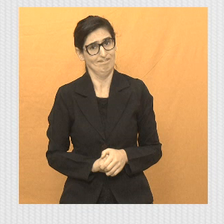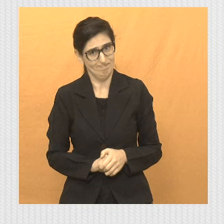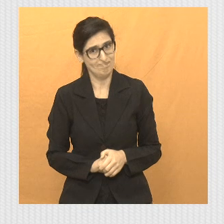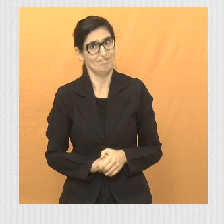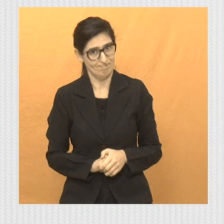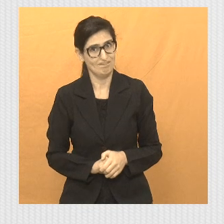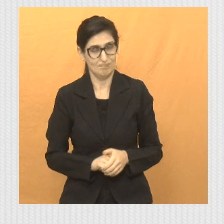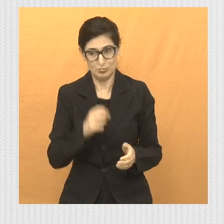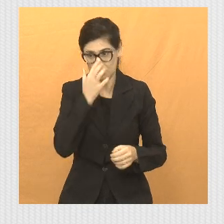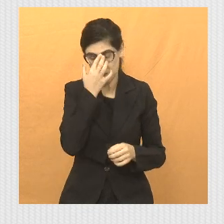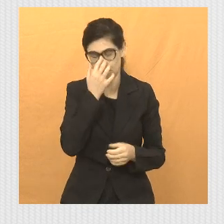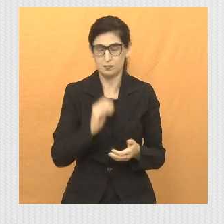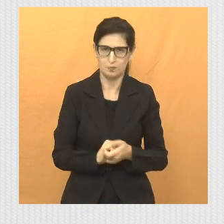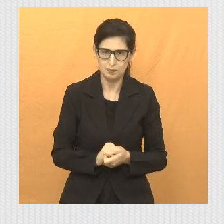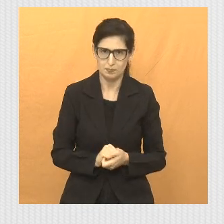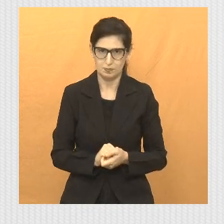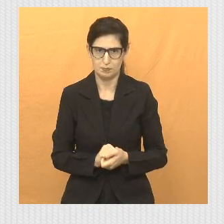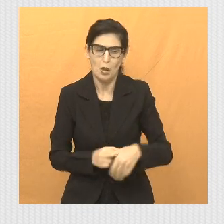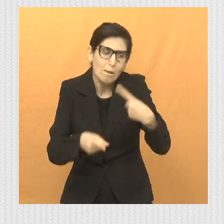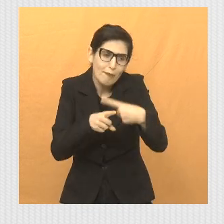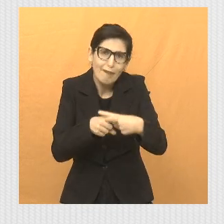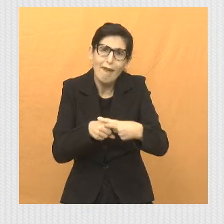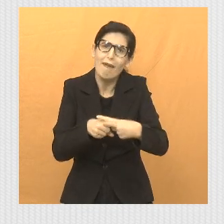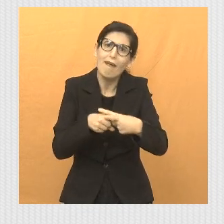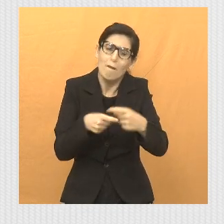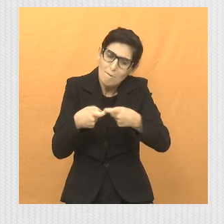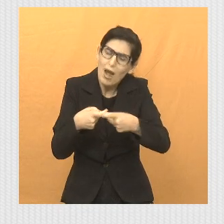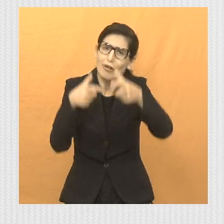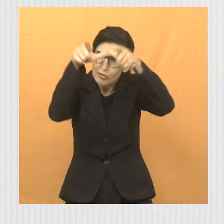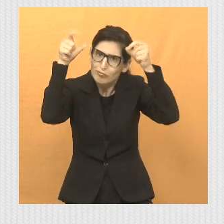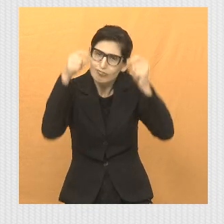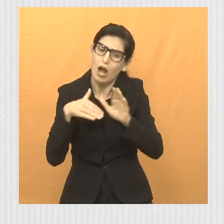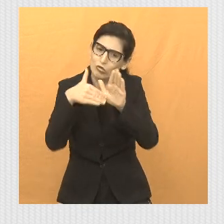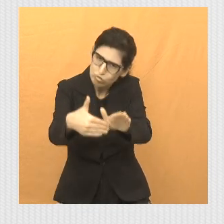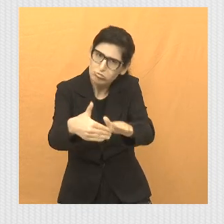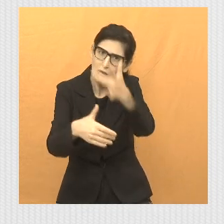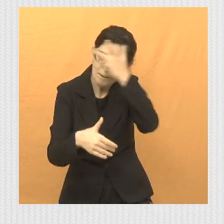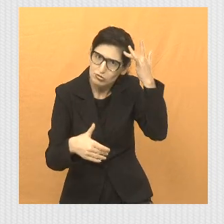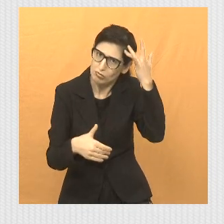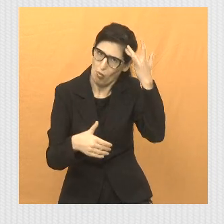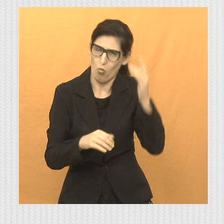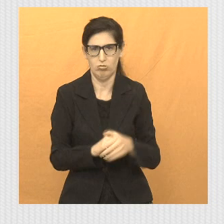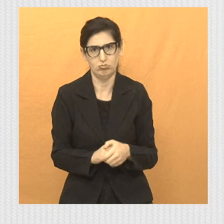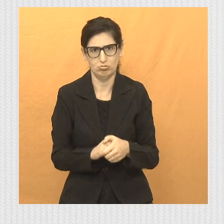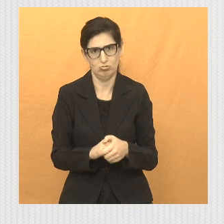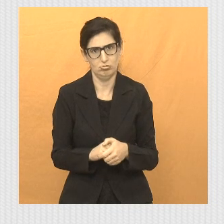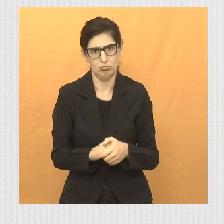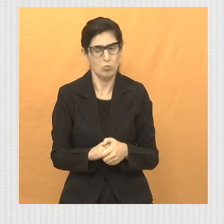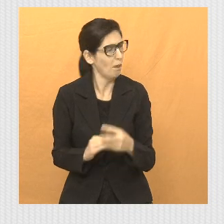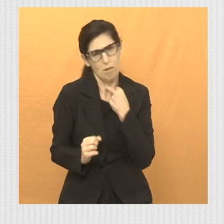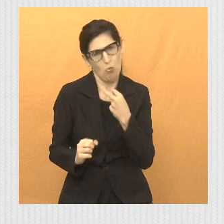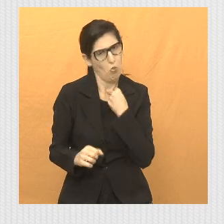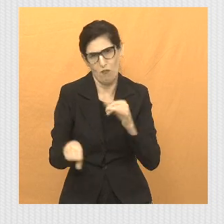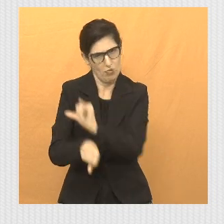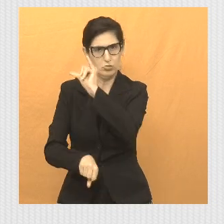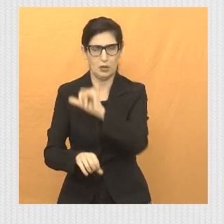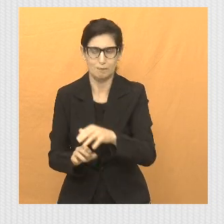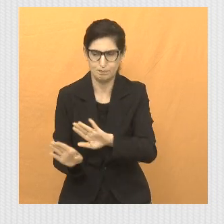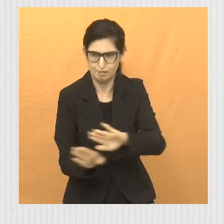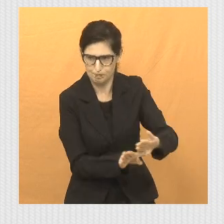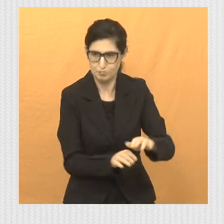os recursos ofertados pelo município. Pode passar. Com relação ao número de consultas